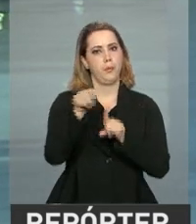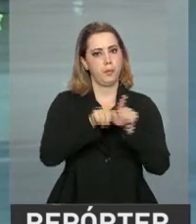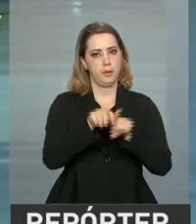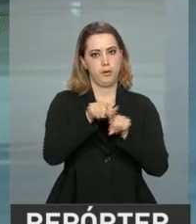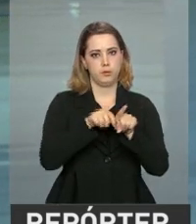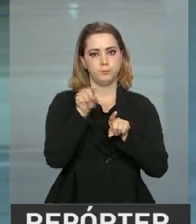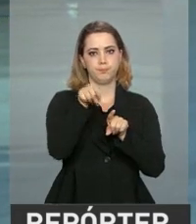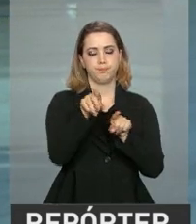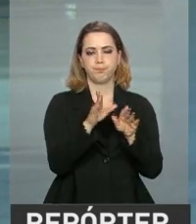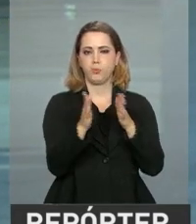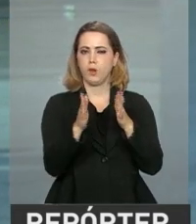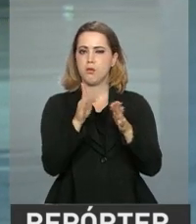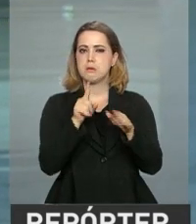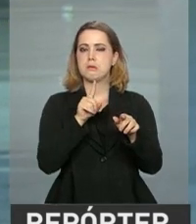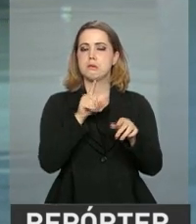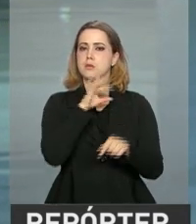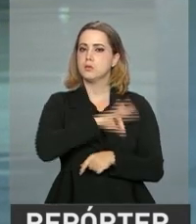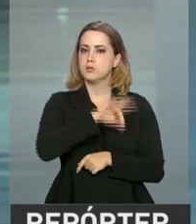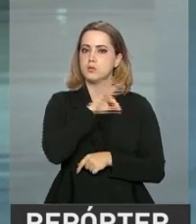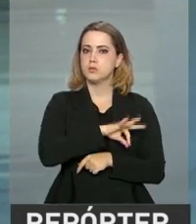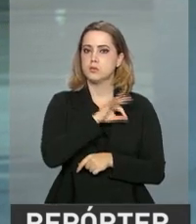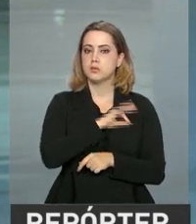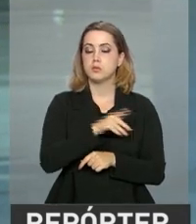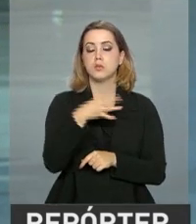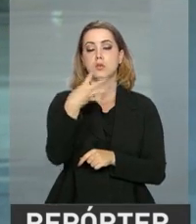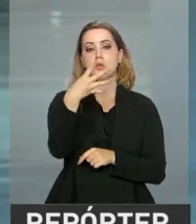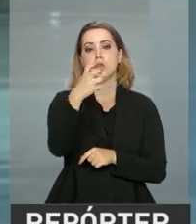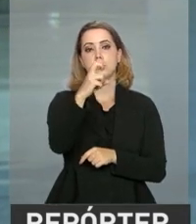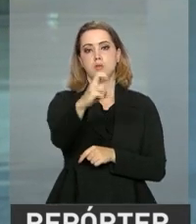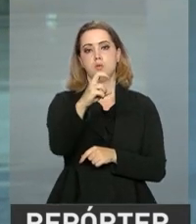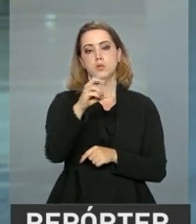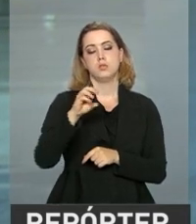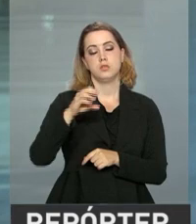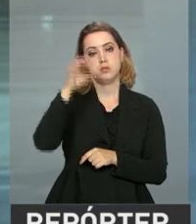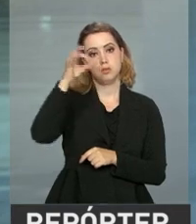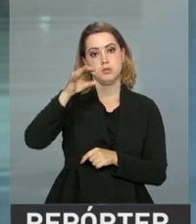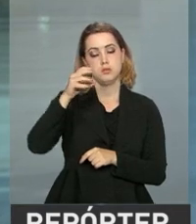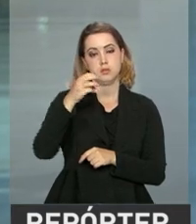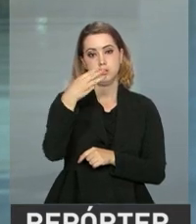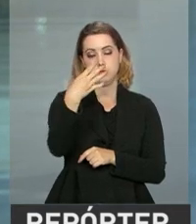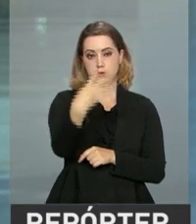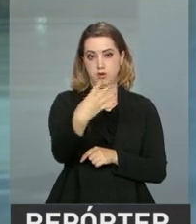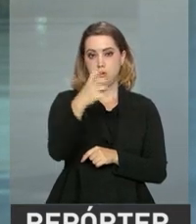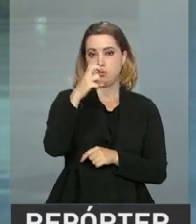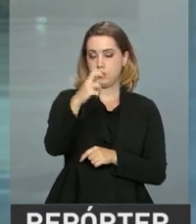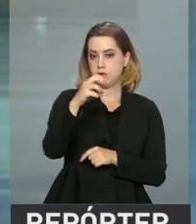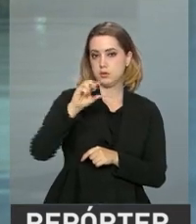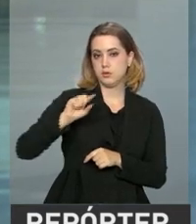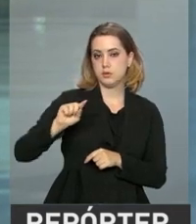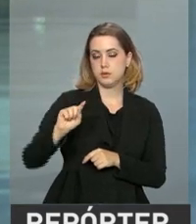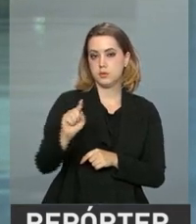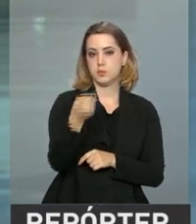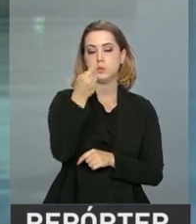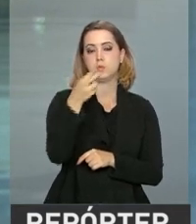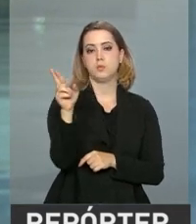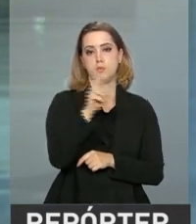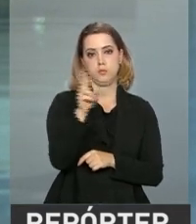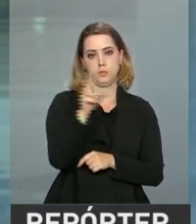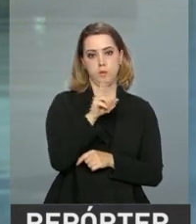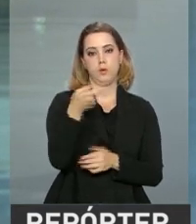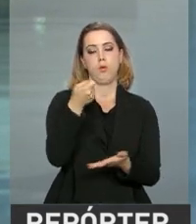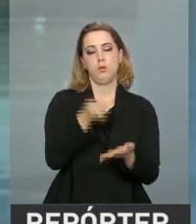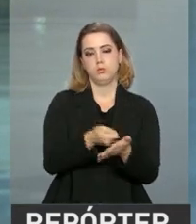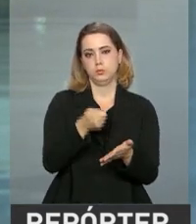renda o programa ele cobre até 4 45% até R 45.000 do valor do